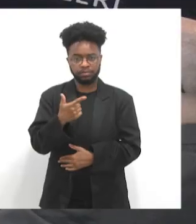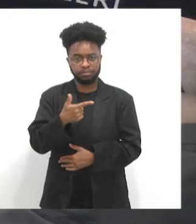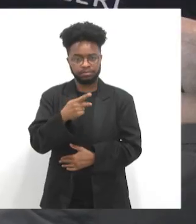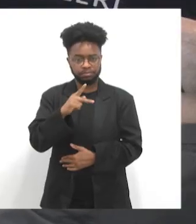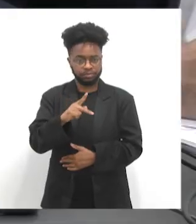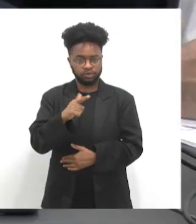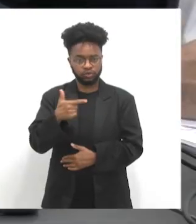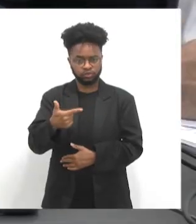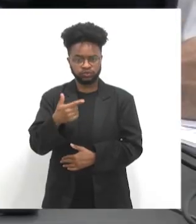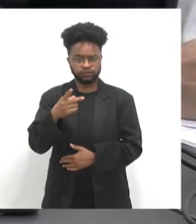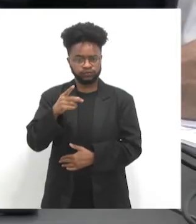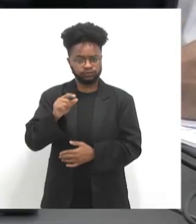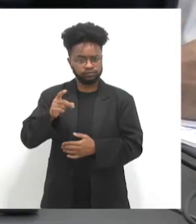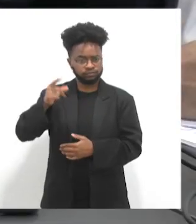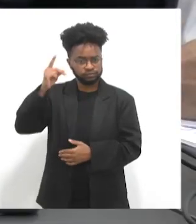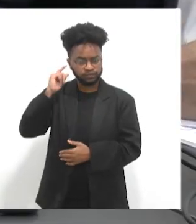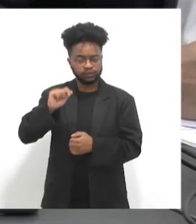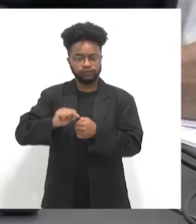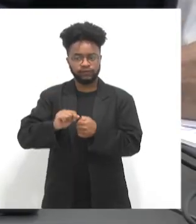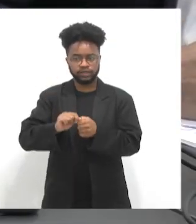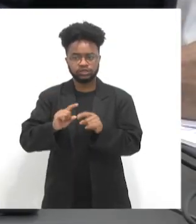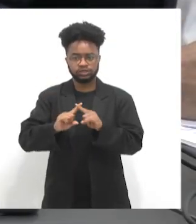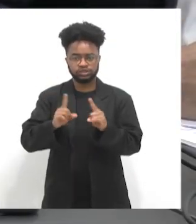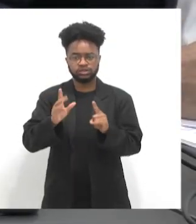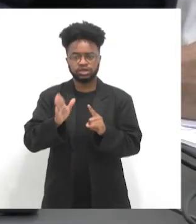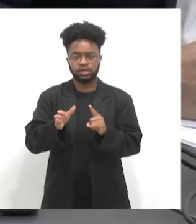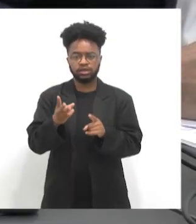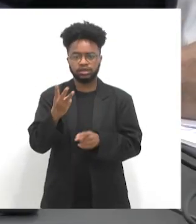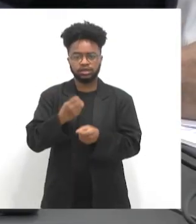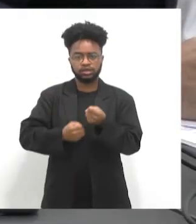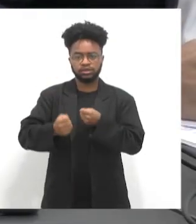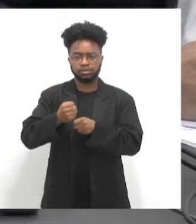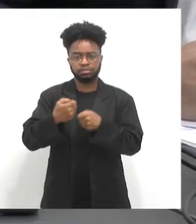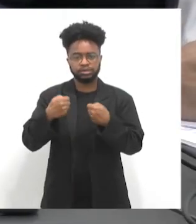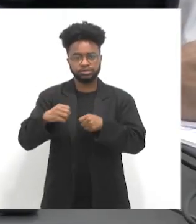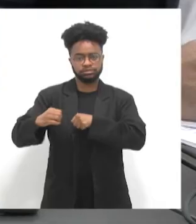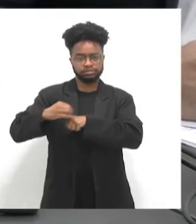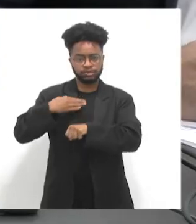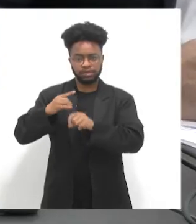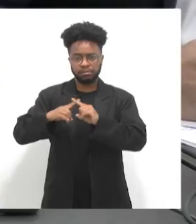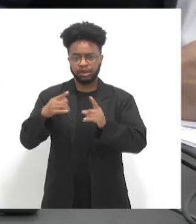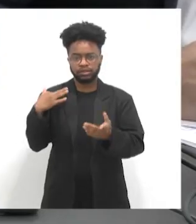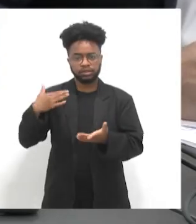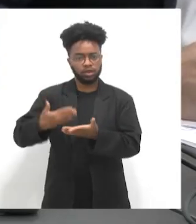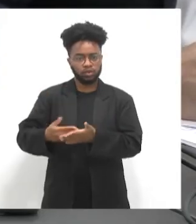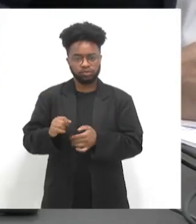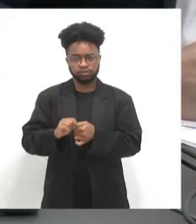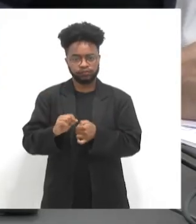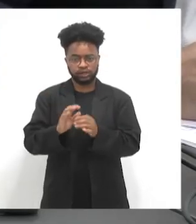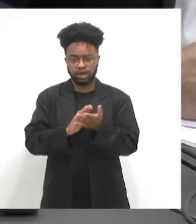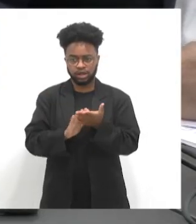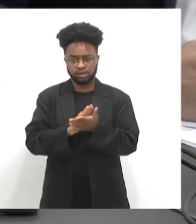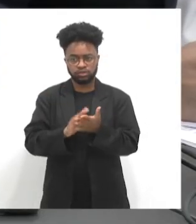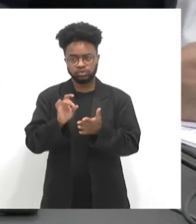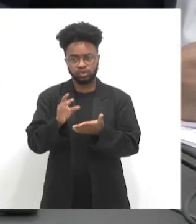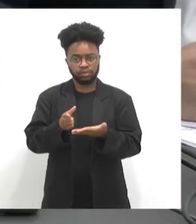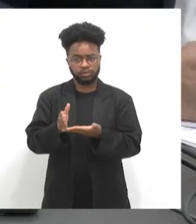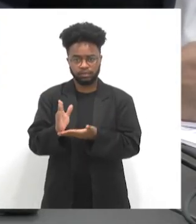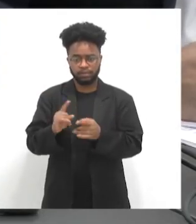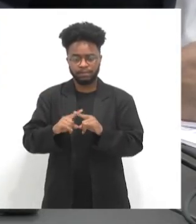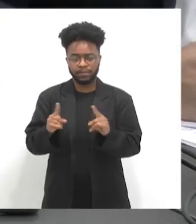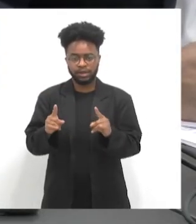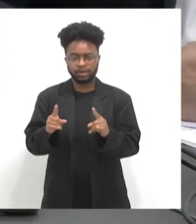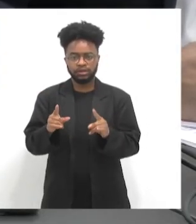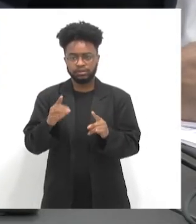coisa feita lá atrás e tem 3 anos que tinha que vir a mensagem, não veio. Então é só uma aprovação. Não sei se vale.